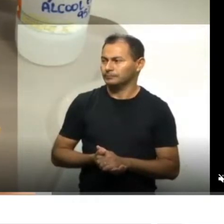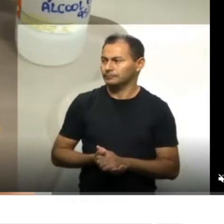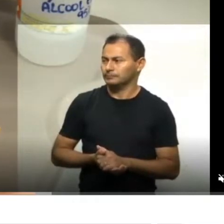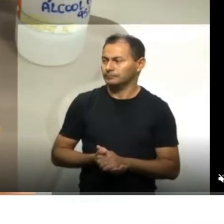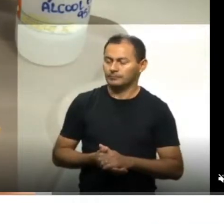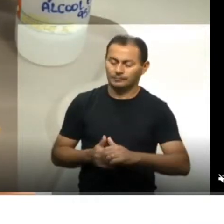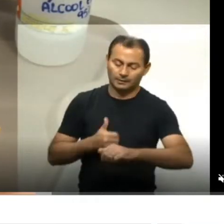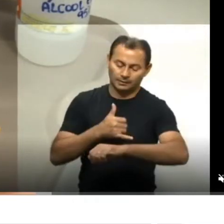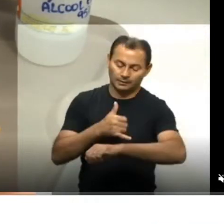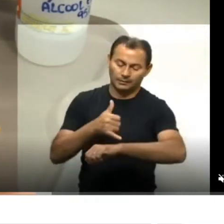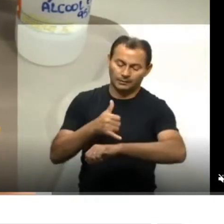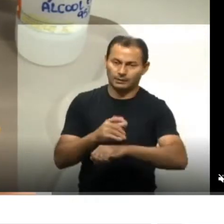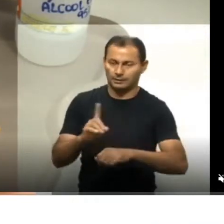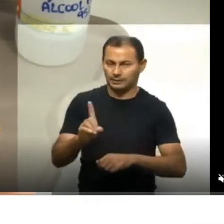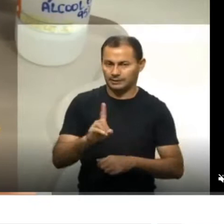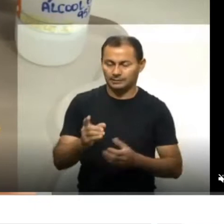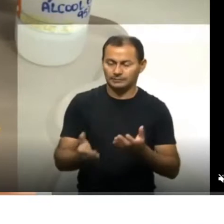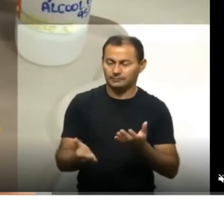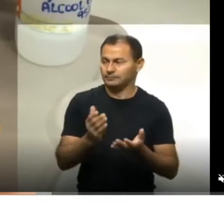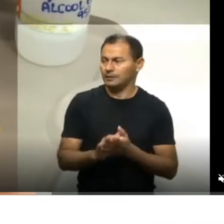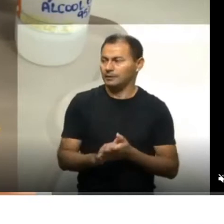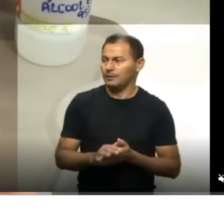tubo de ensaio, beleza?